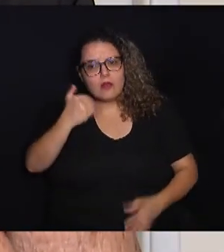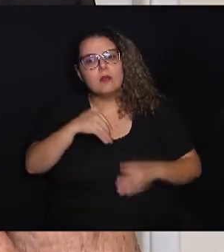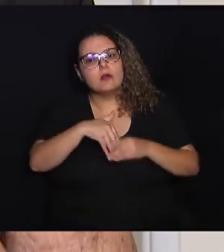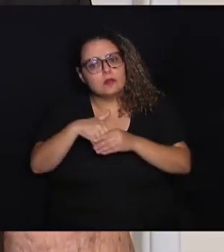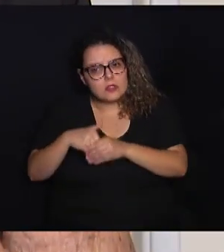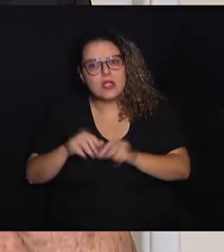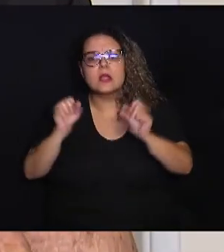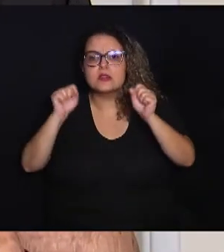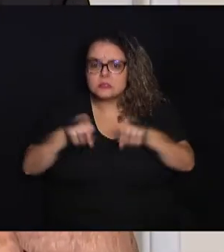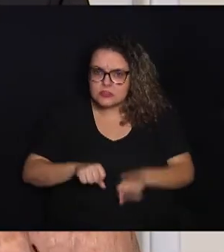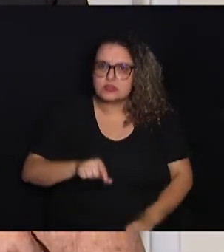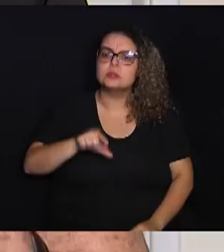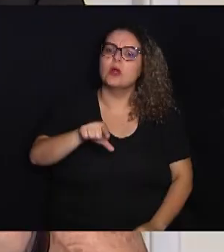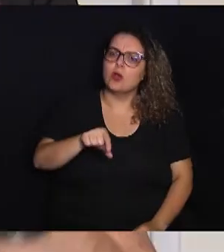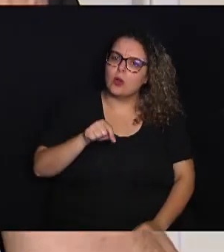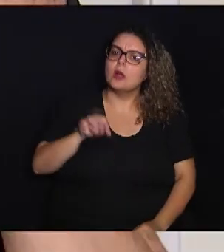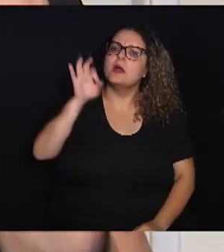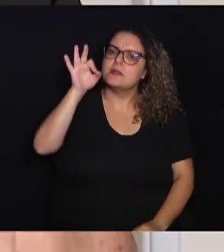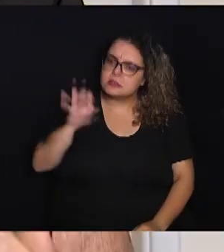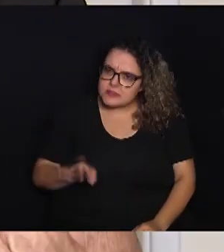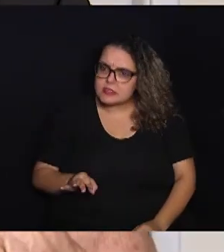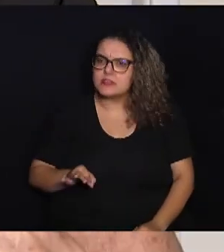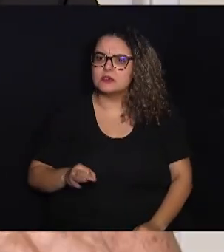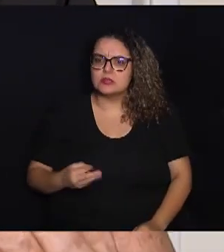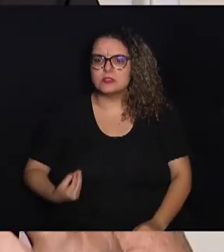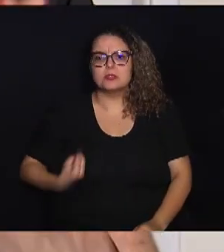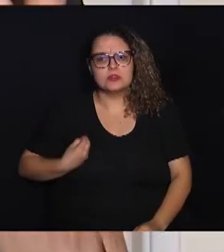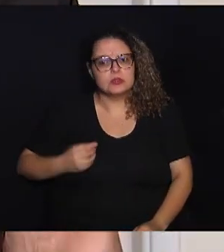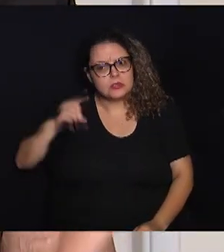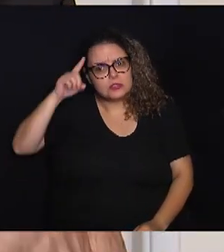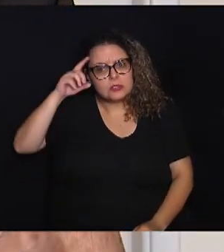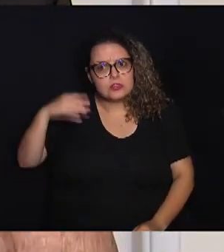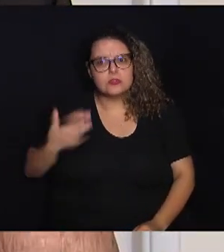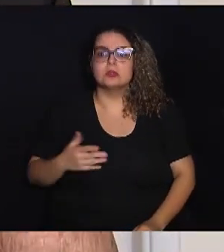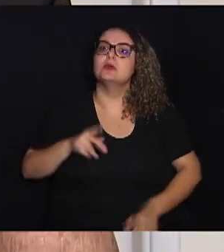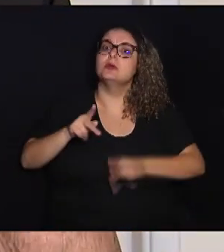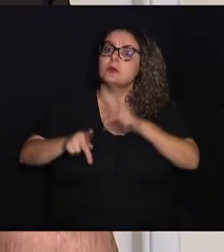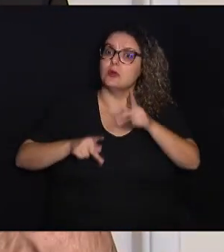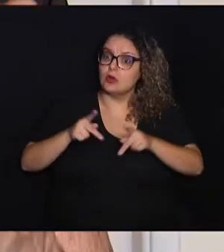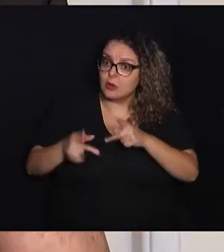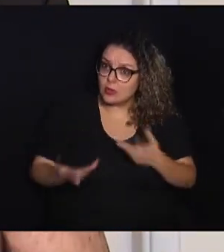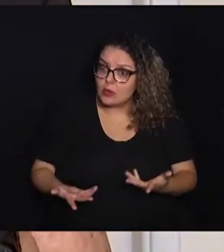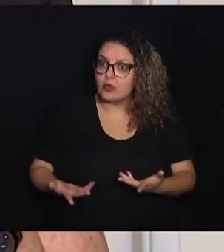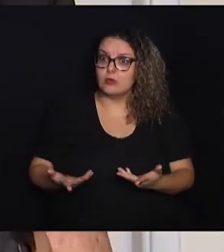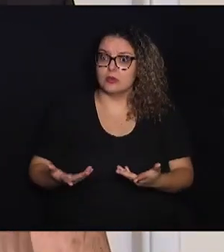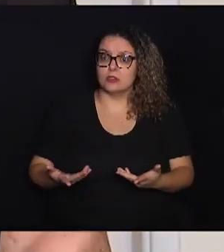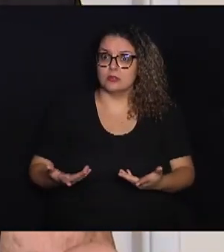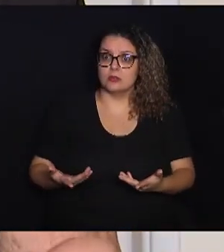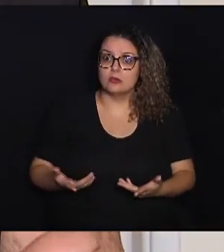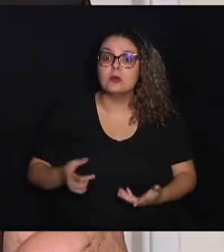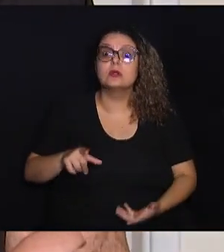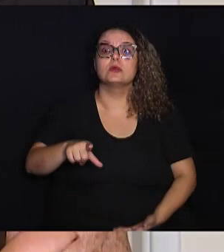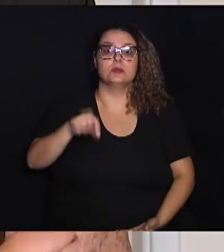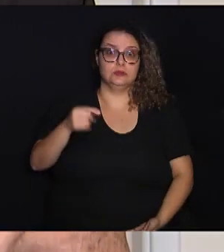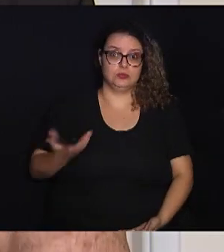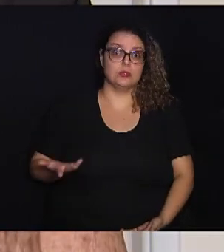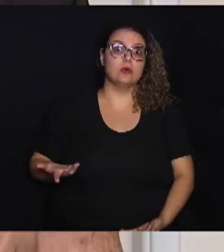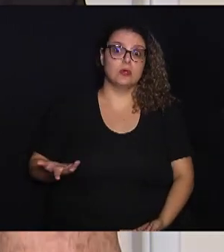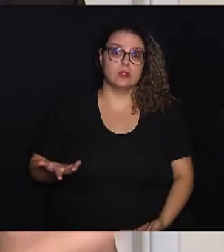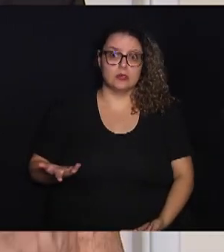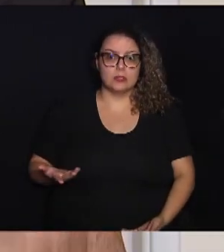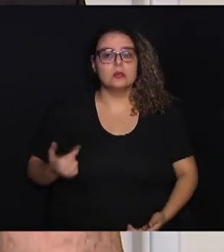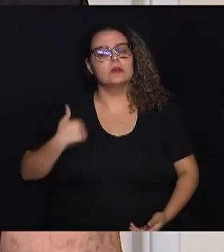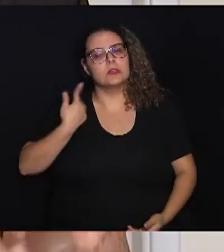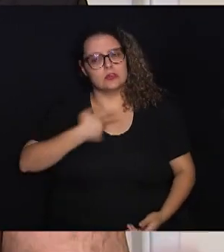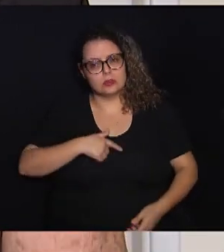vamos escolher, vamos ser presentes. É o povo é o povo que escolhe. Então